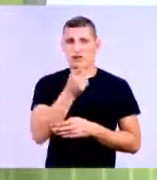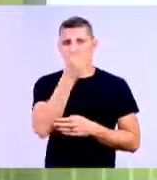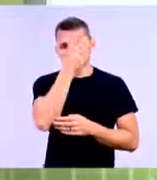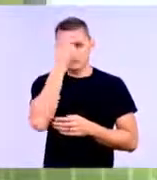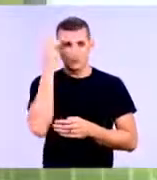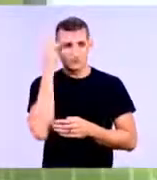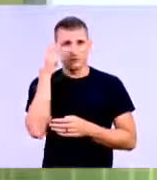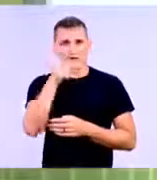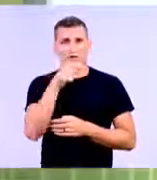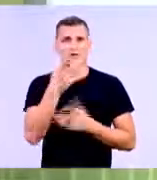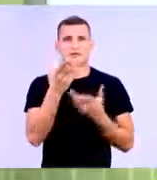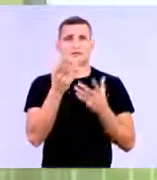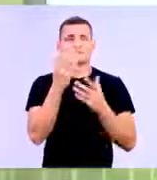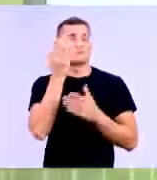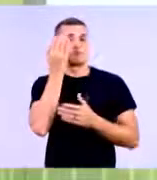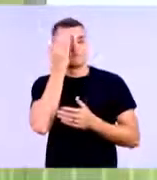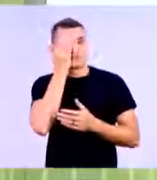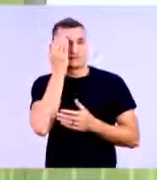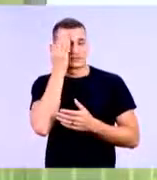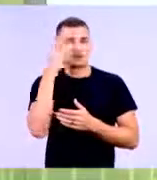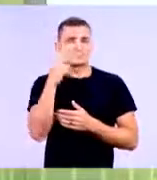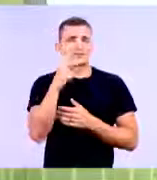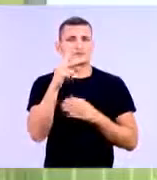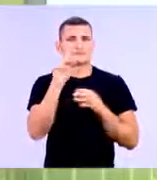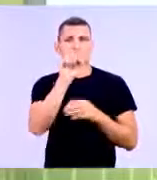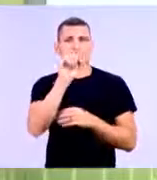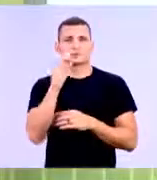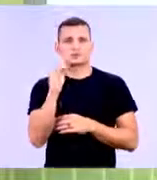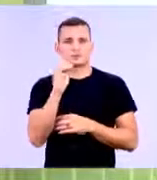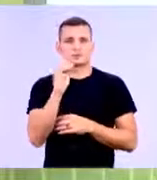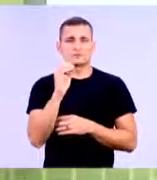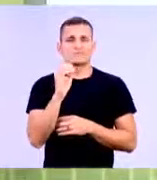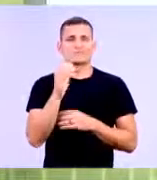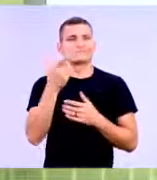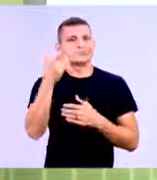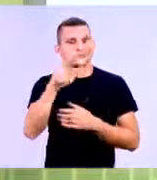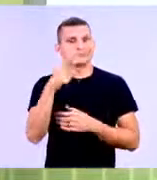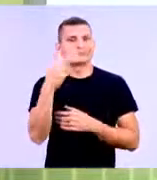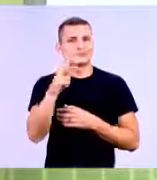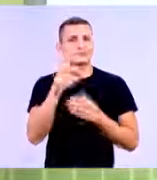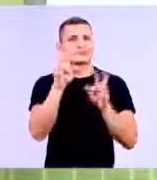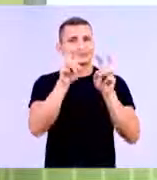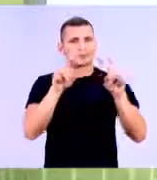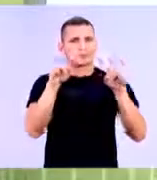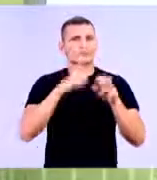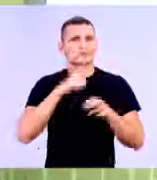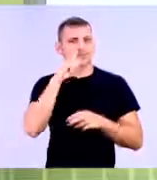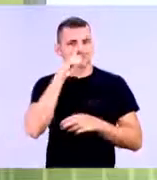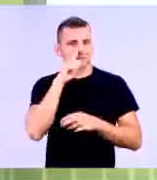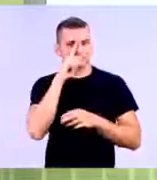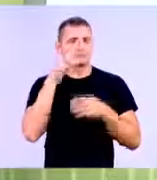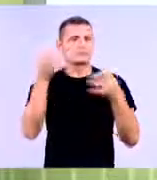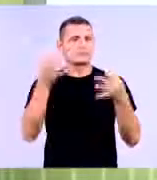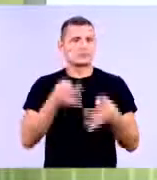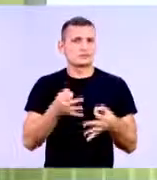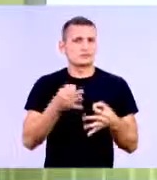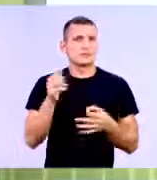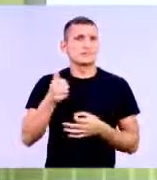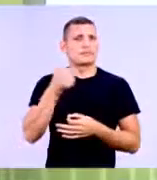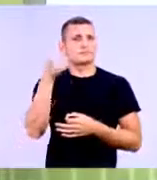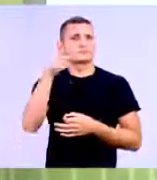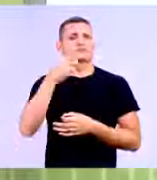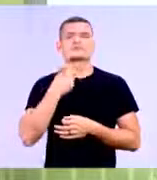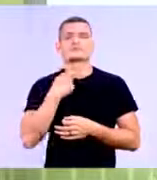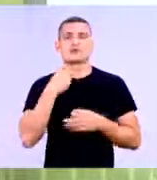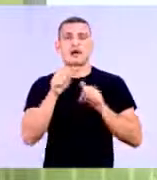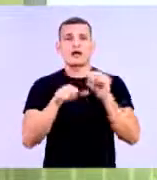e craquear. Opa, de novo, a tua máquina corre risco? Com certeza. Primeiro, você não vai poder atualizar